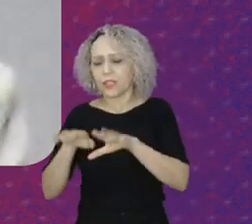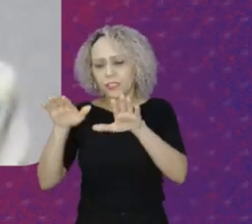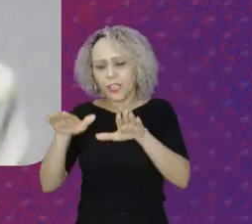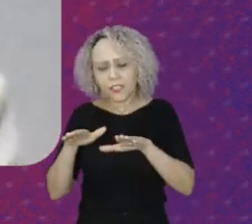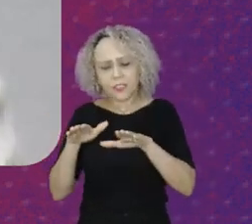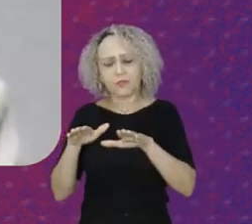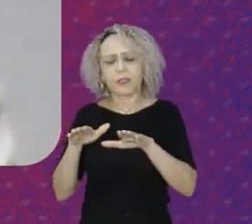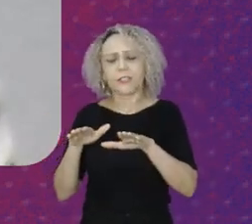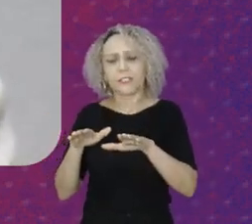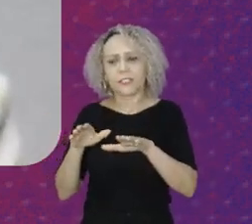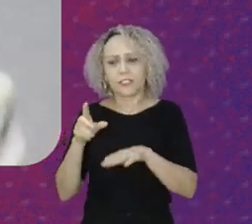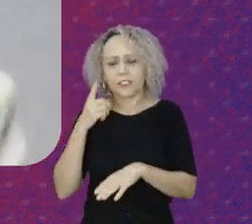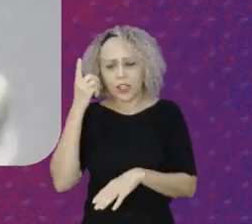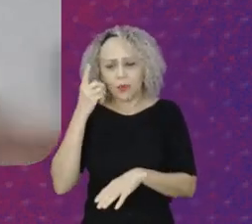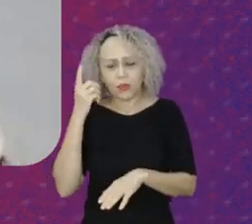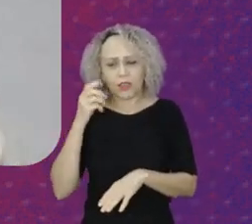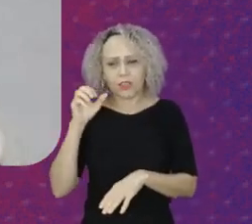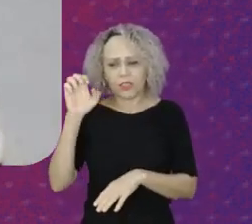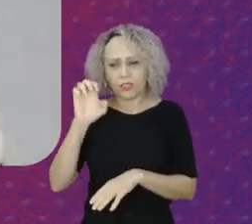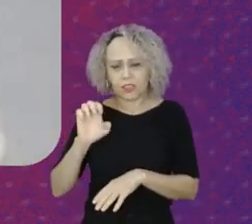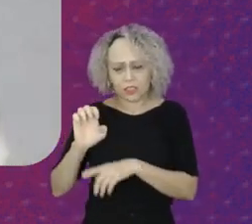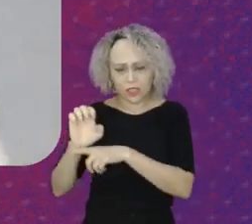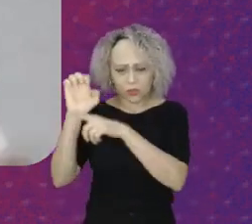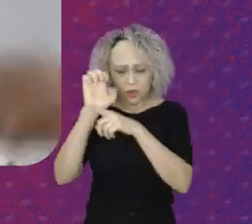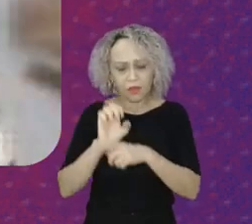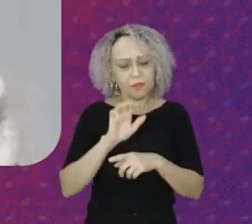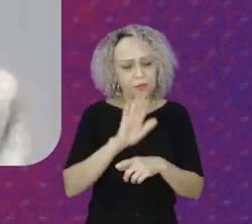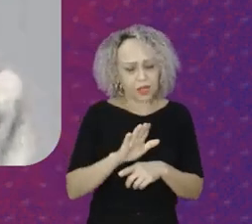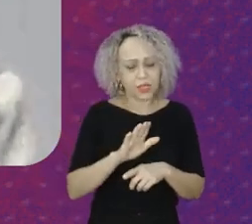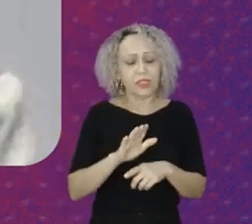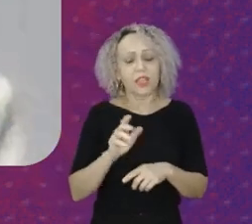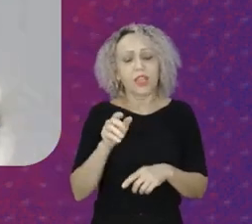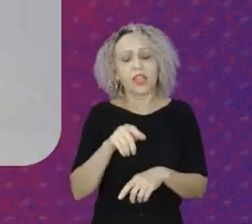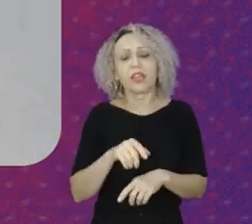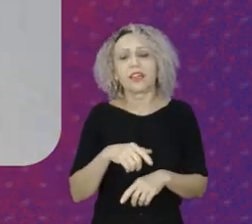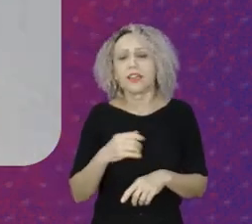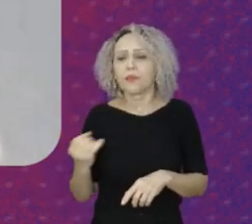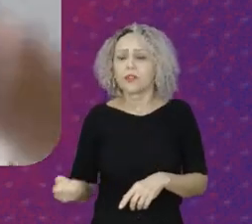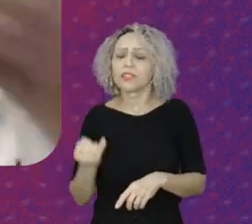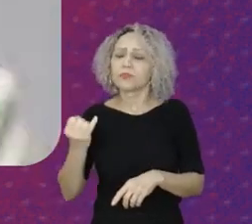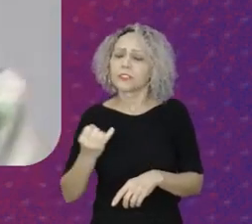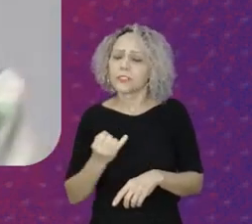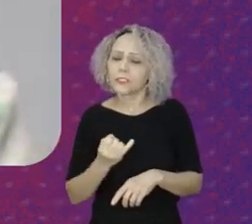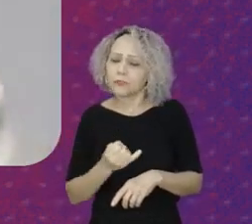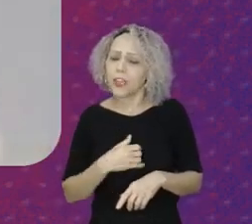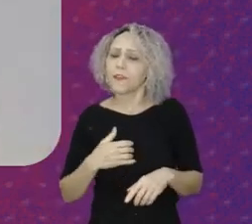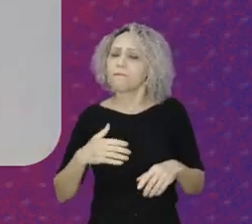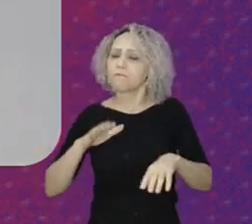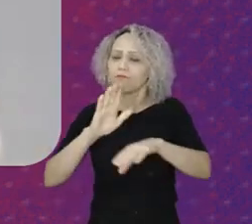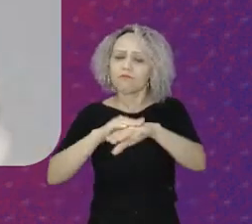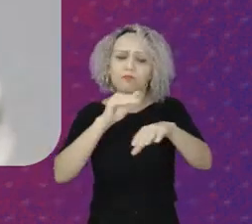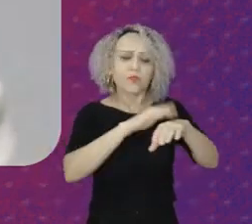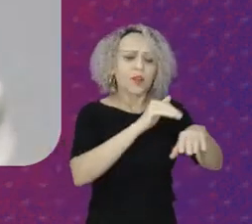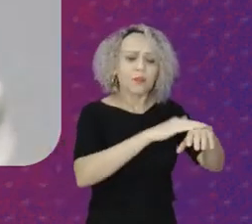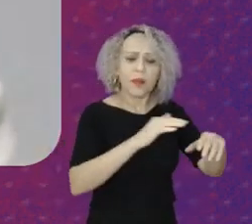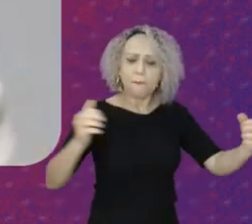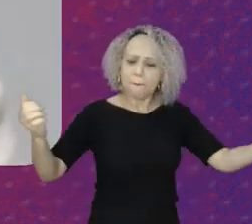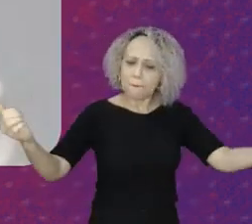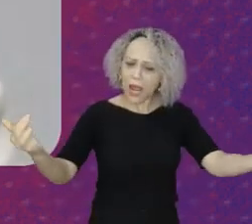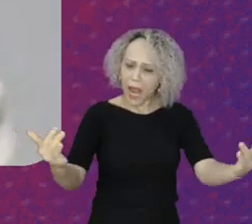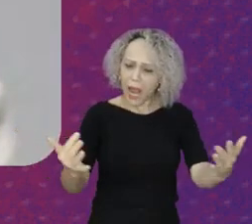dói muito, mas já é um passo para a gente abrir espaços para trazer outras mulheres negras, para trazer o povo negro para um lugar